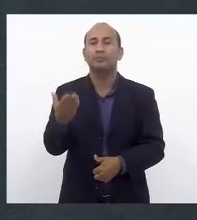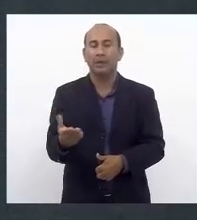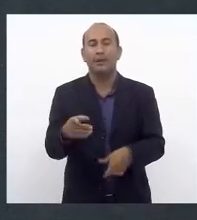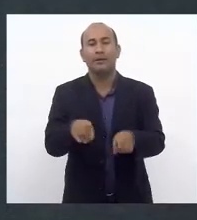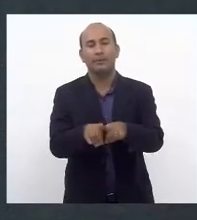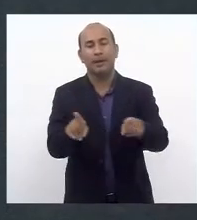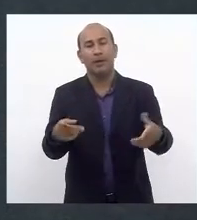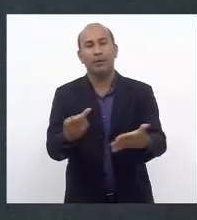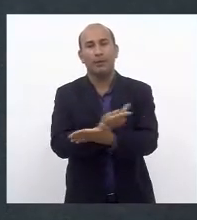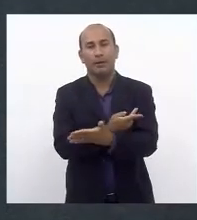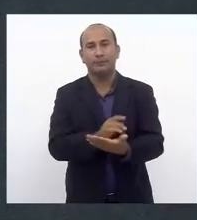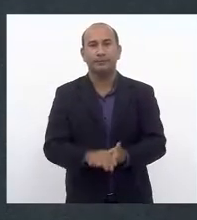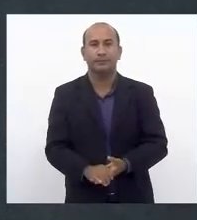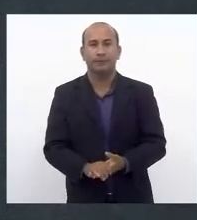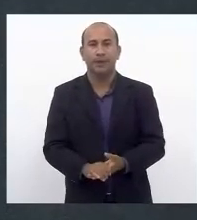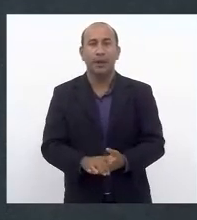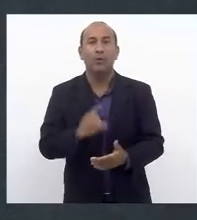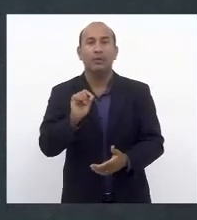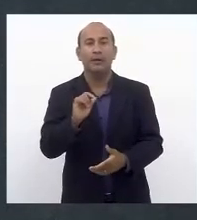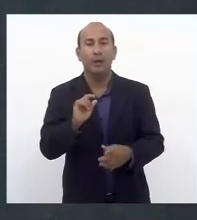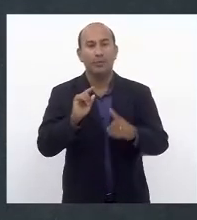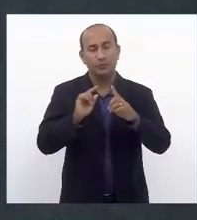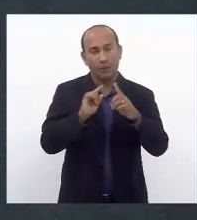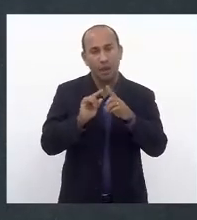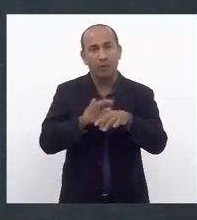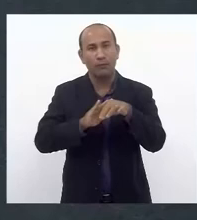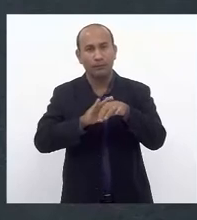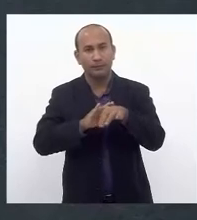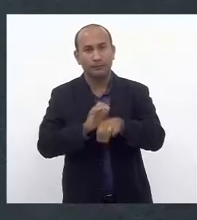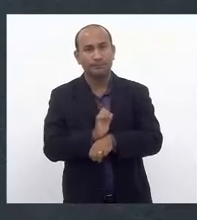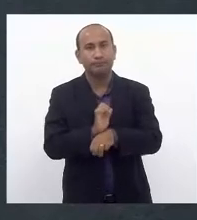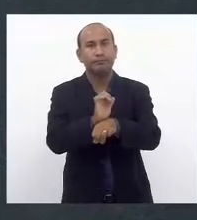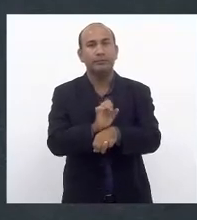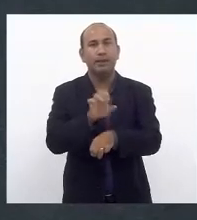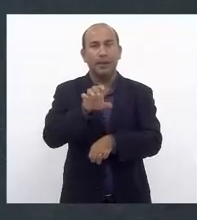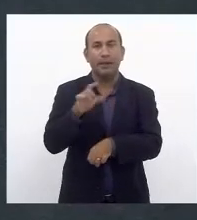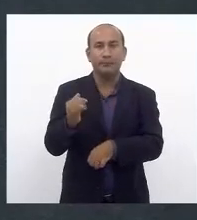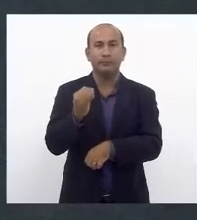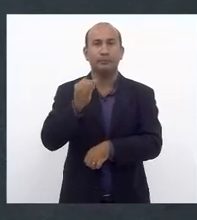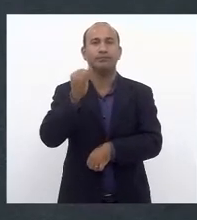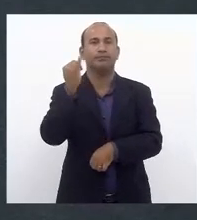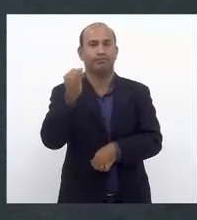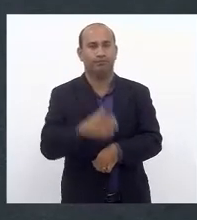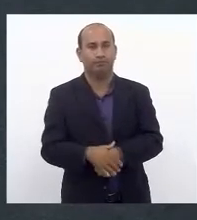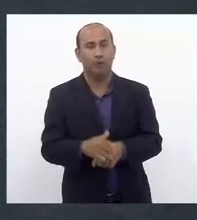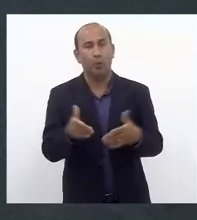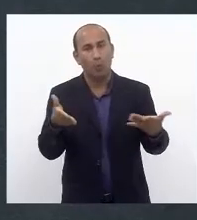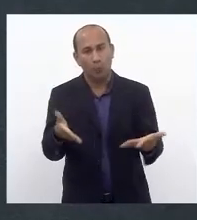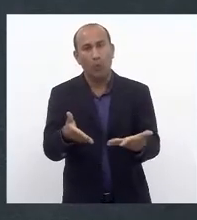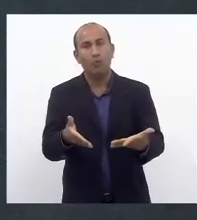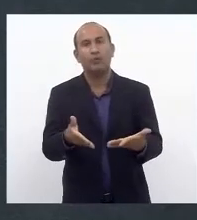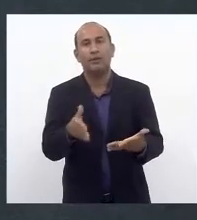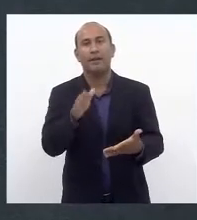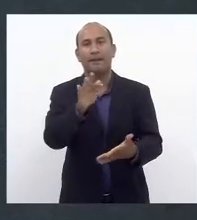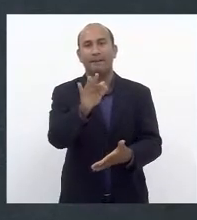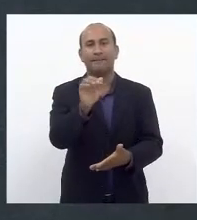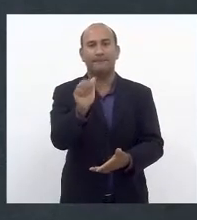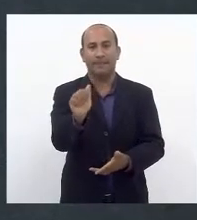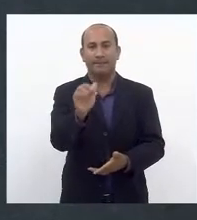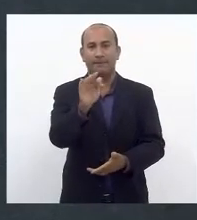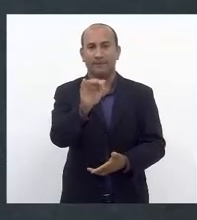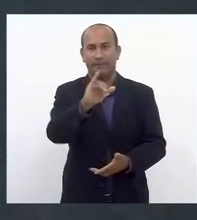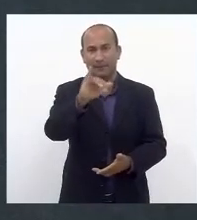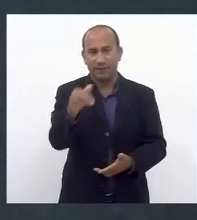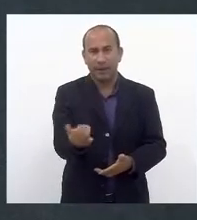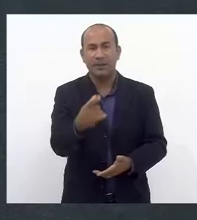também acontece. Então, o diálogo com o governo do Estado é fundamental, e hoje a Faferj demonstrou que